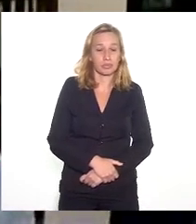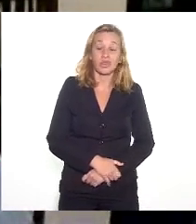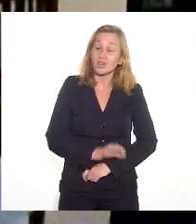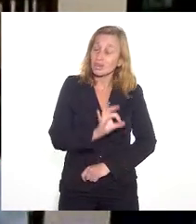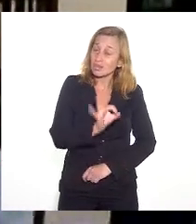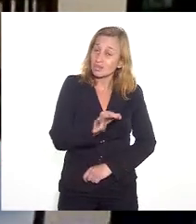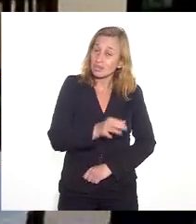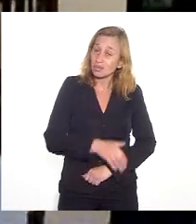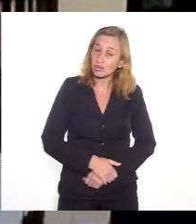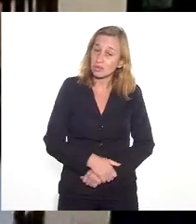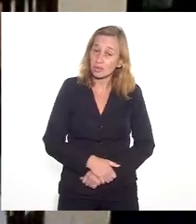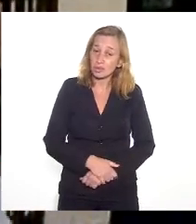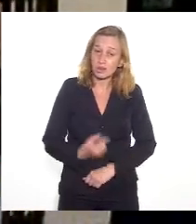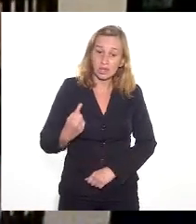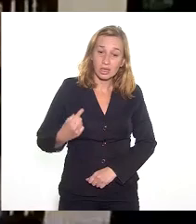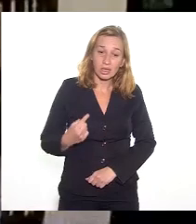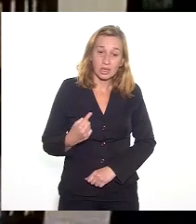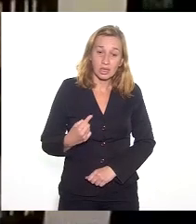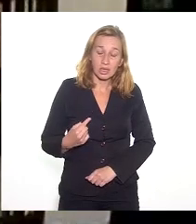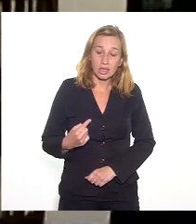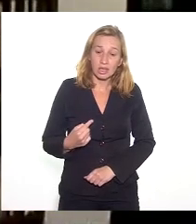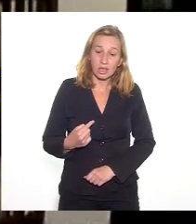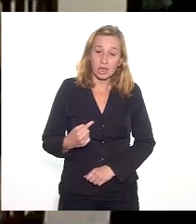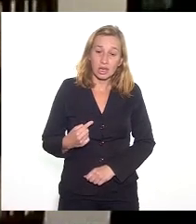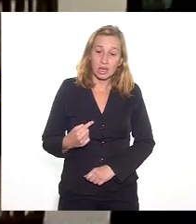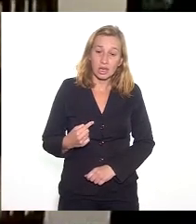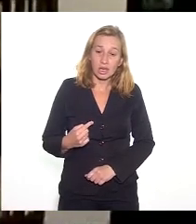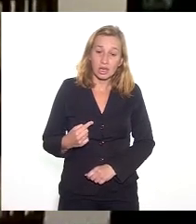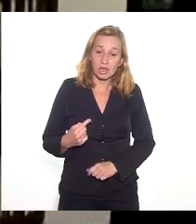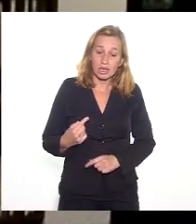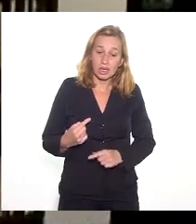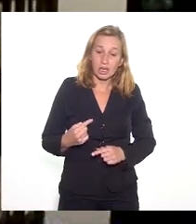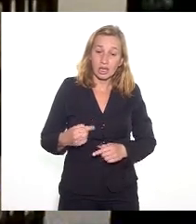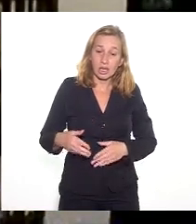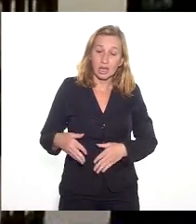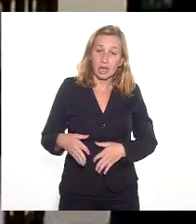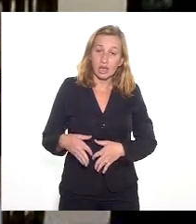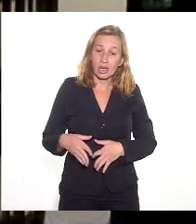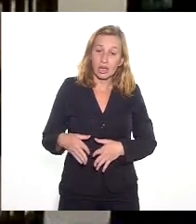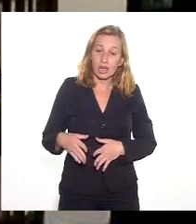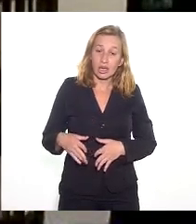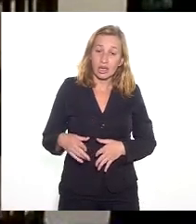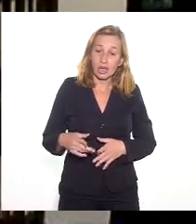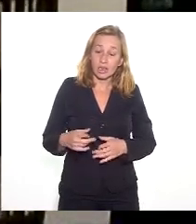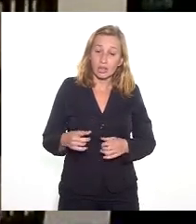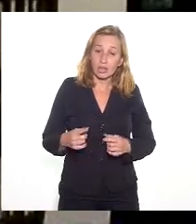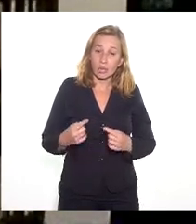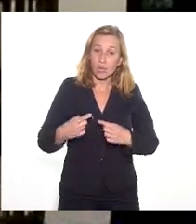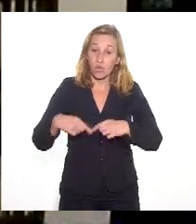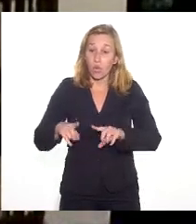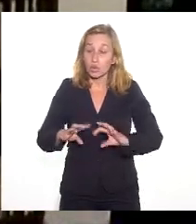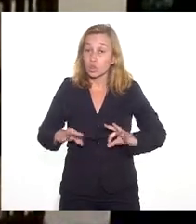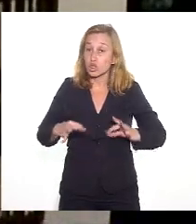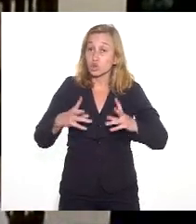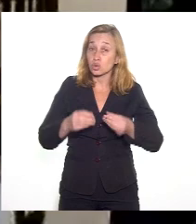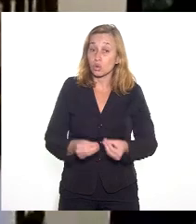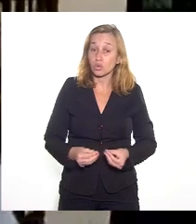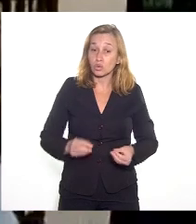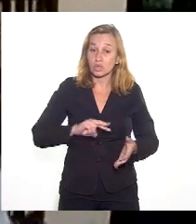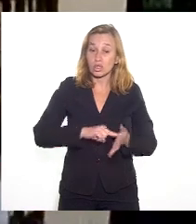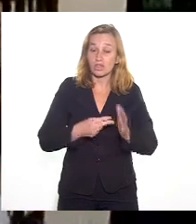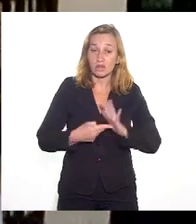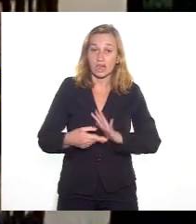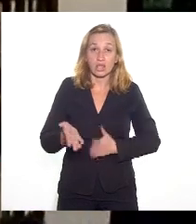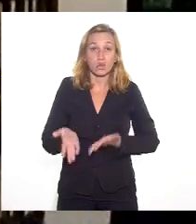permanentemente indo na contramão de tudo isto que tenha o significado de cuidar da